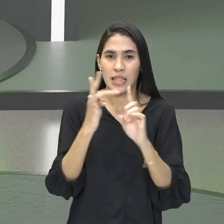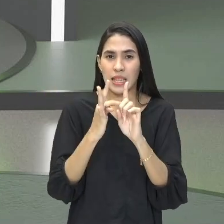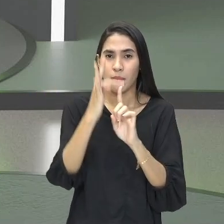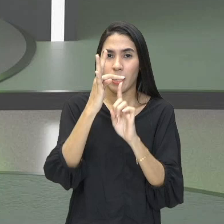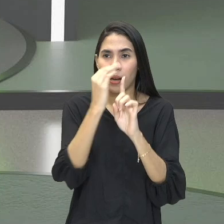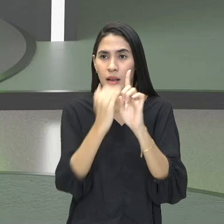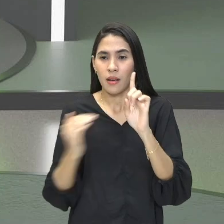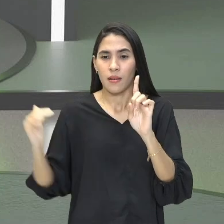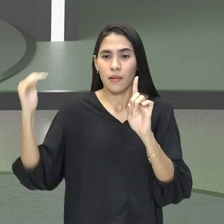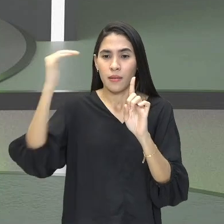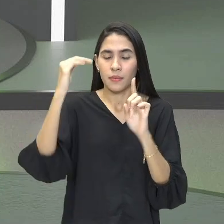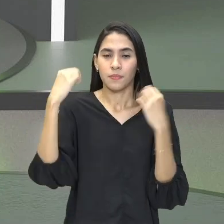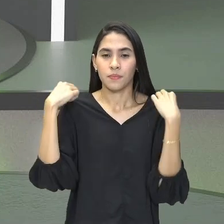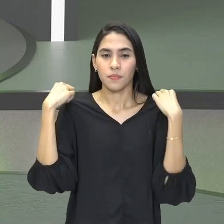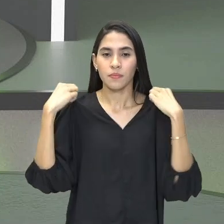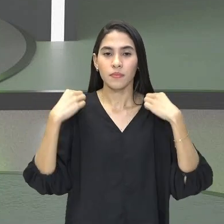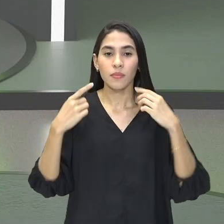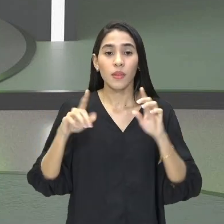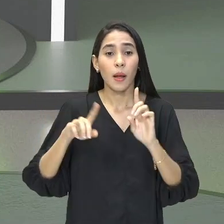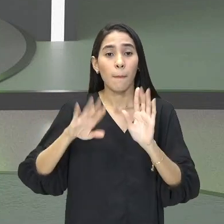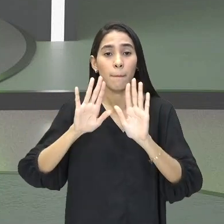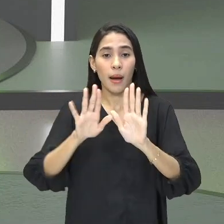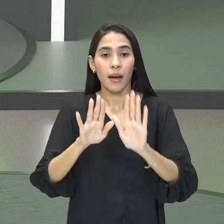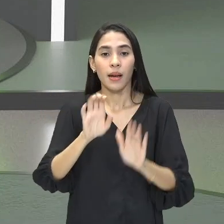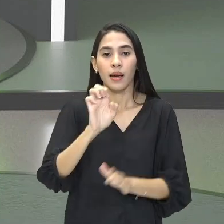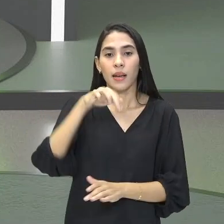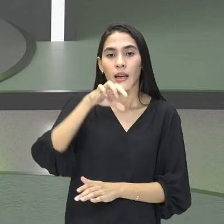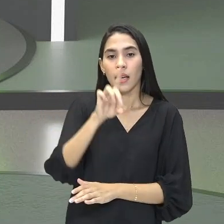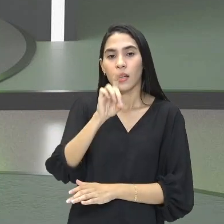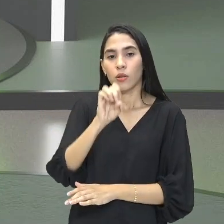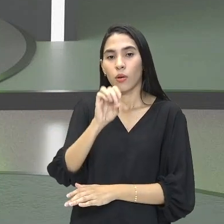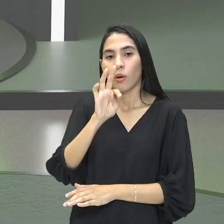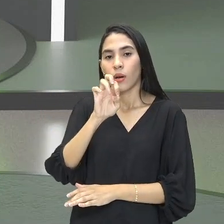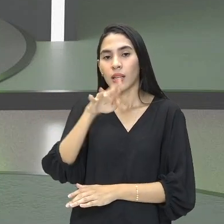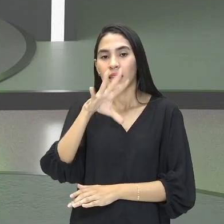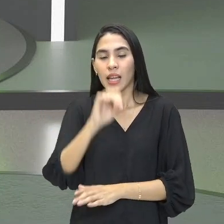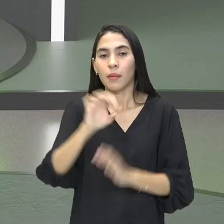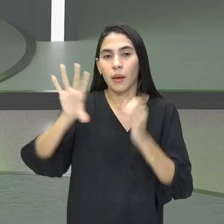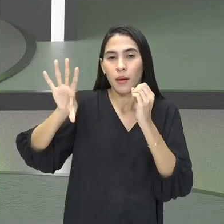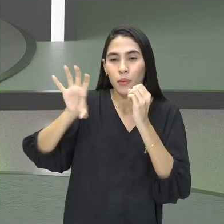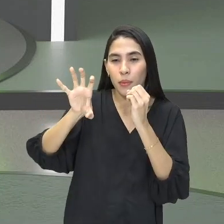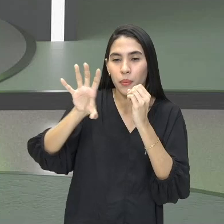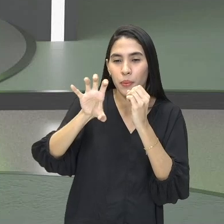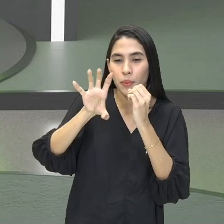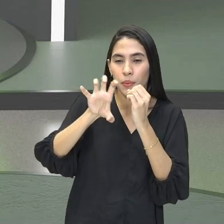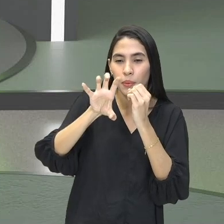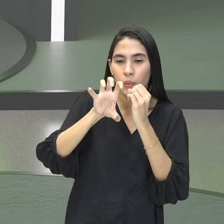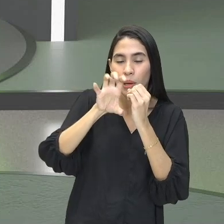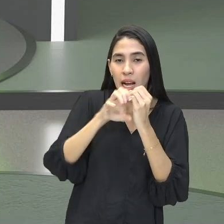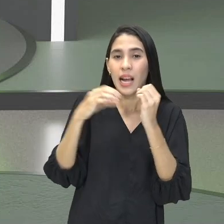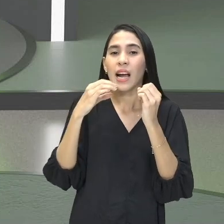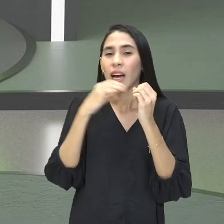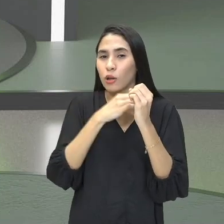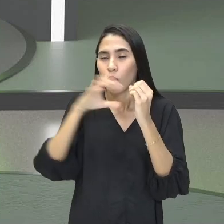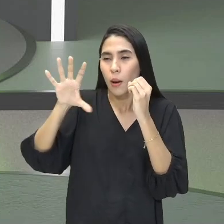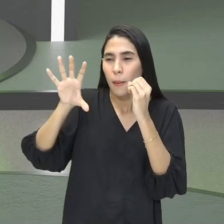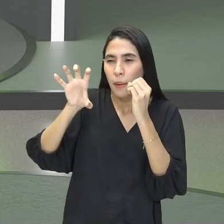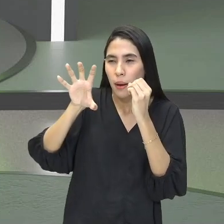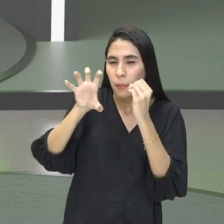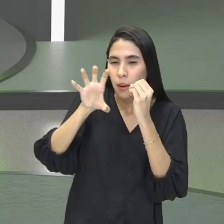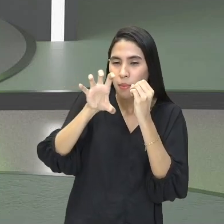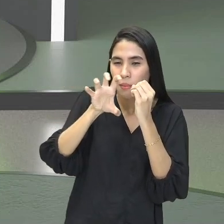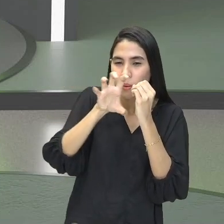Já as reações endotérmicas são aquelas reações que absorvem calor. E aí, esse tipo